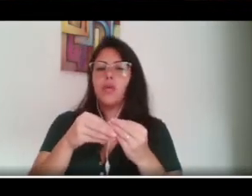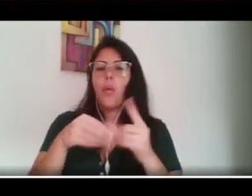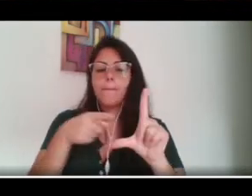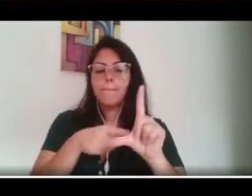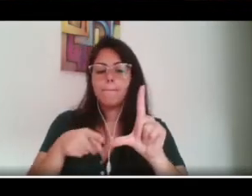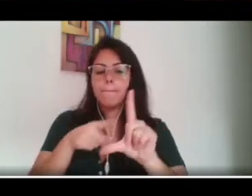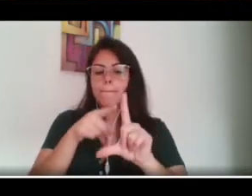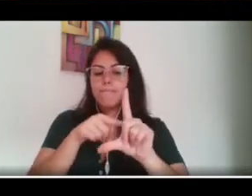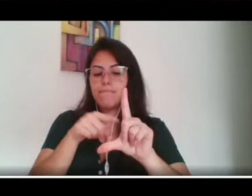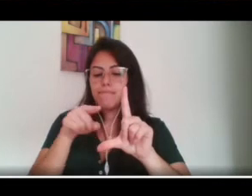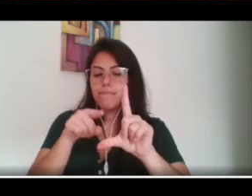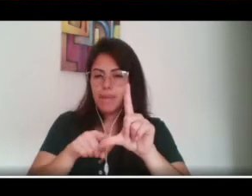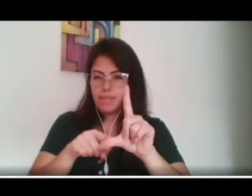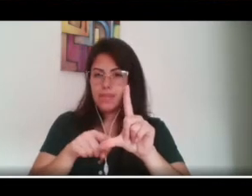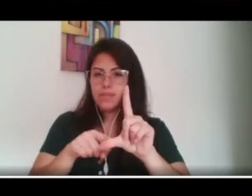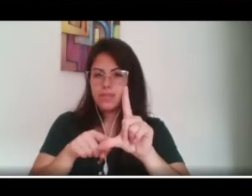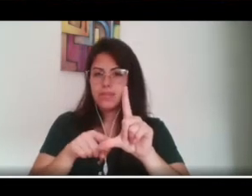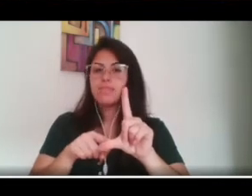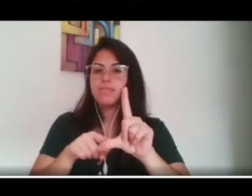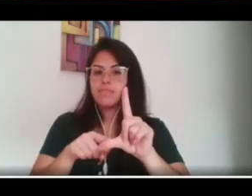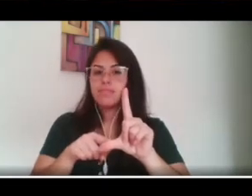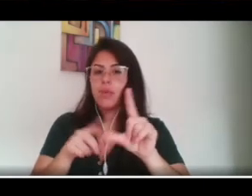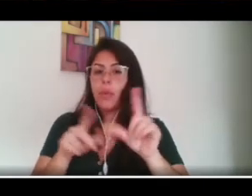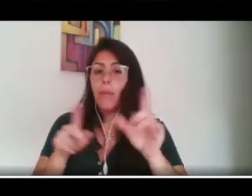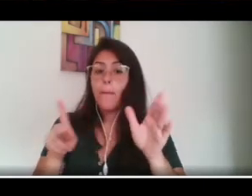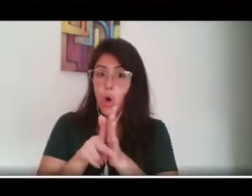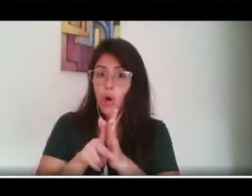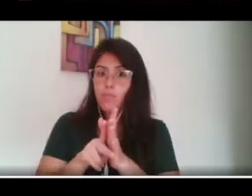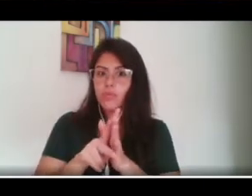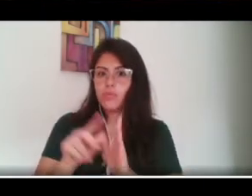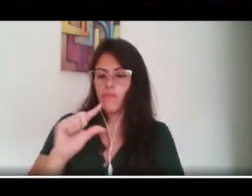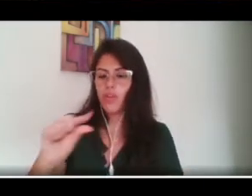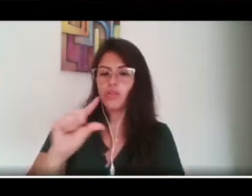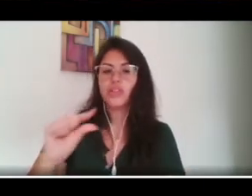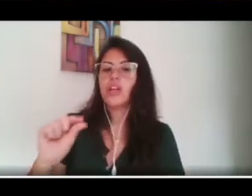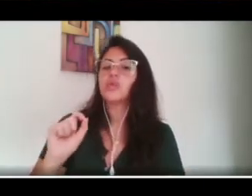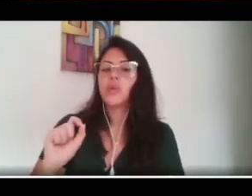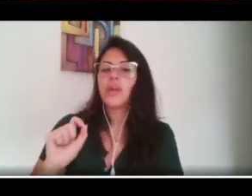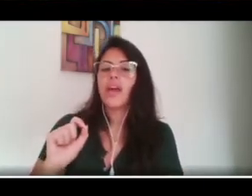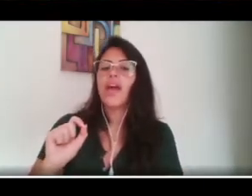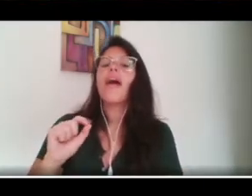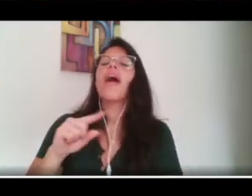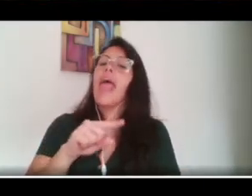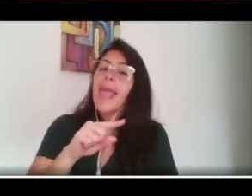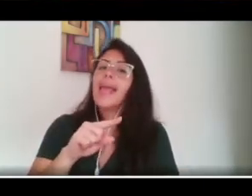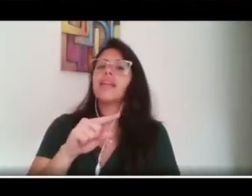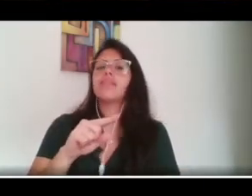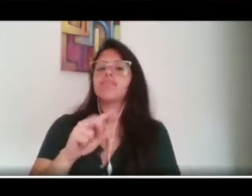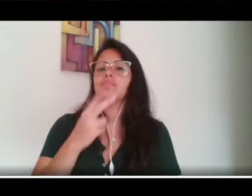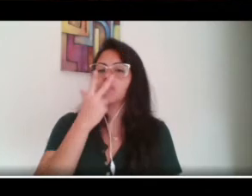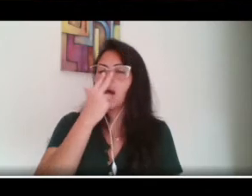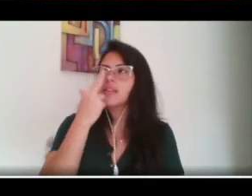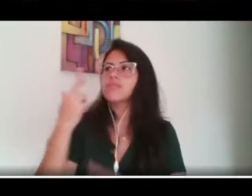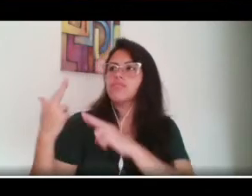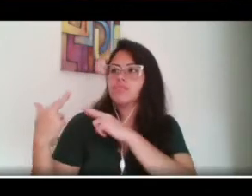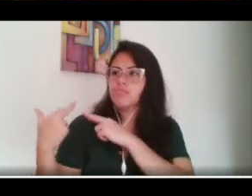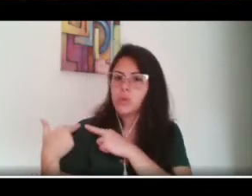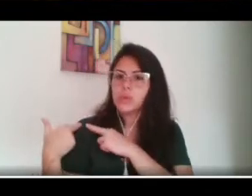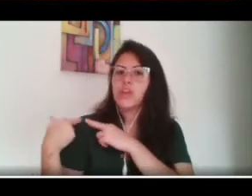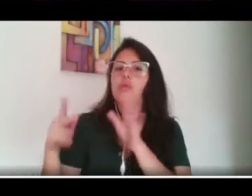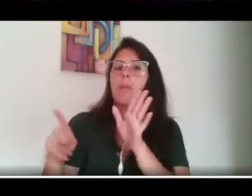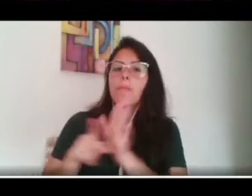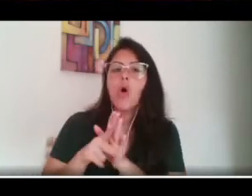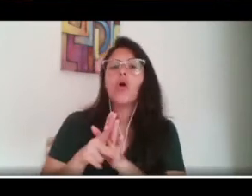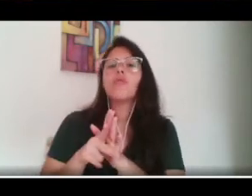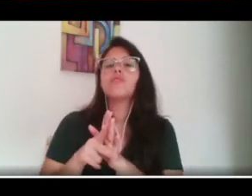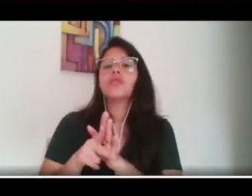aceleração perpendicular à velocidade, ela seria responsável pela mudança de direção da